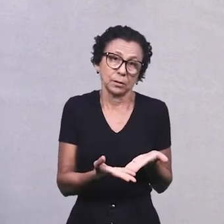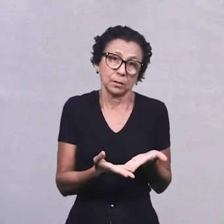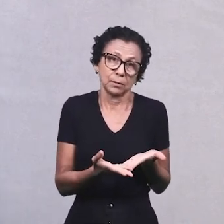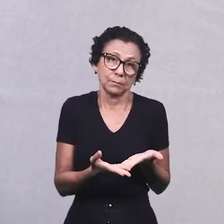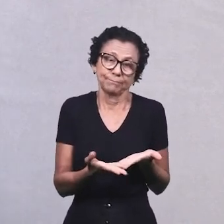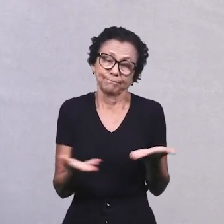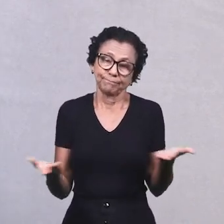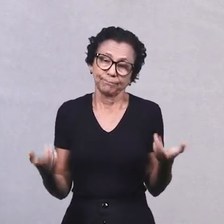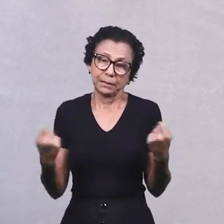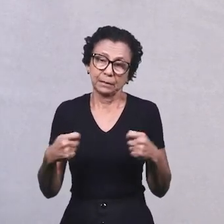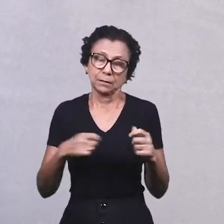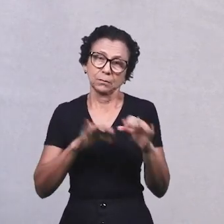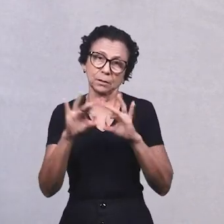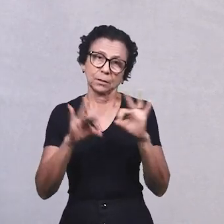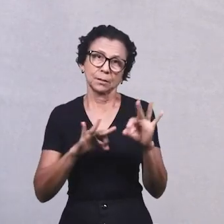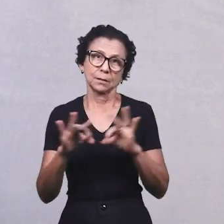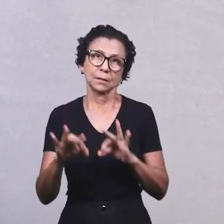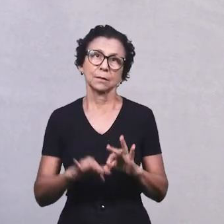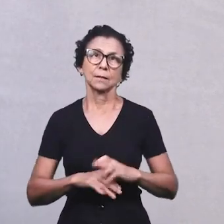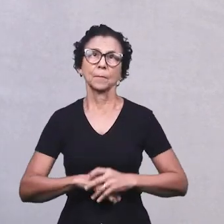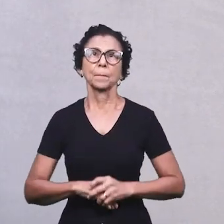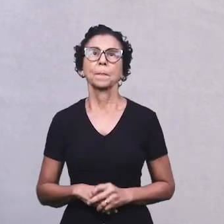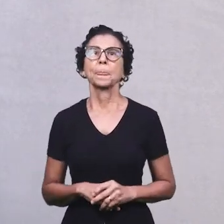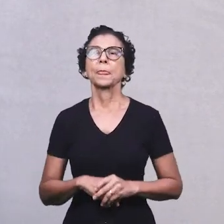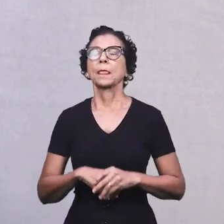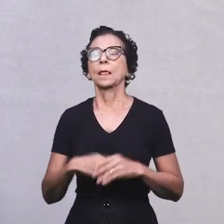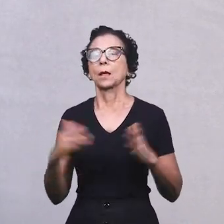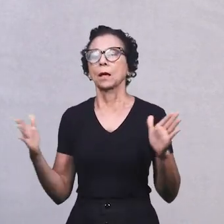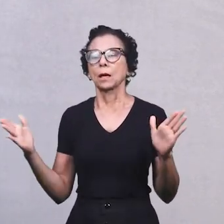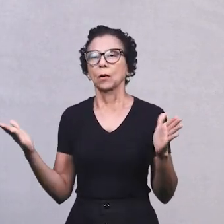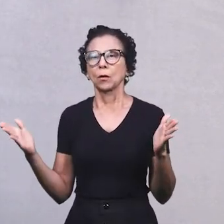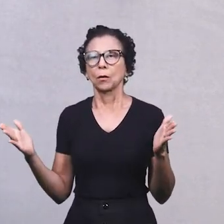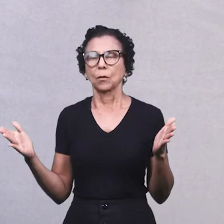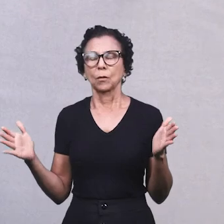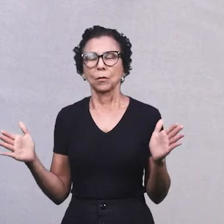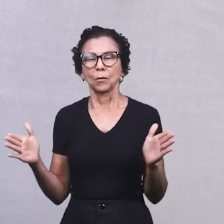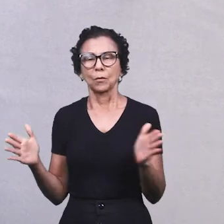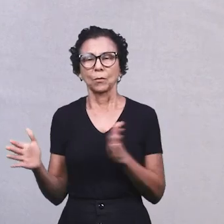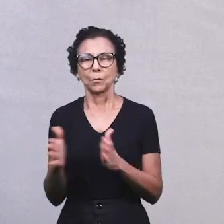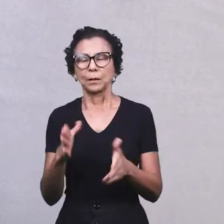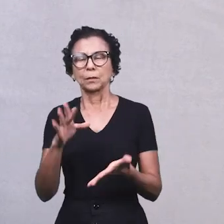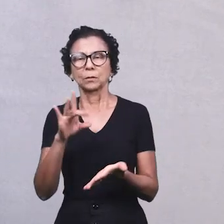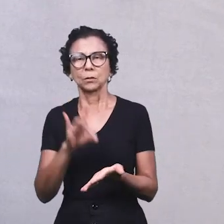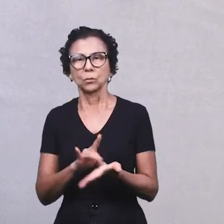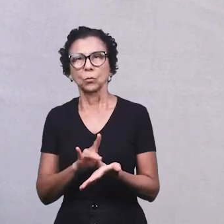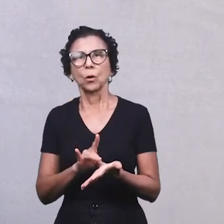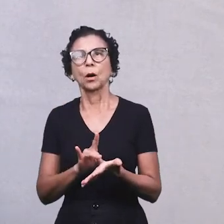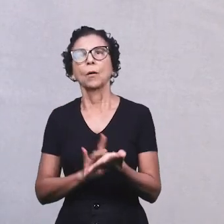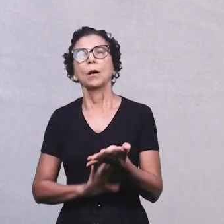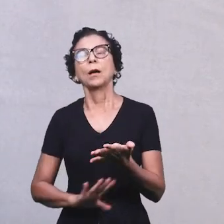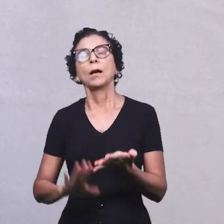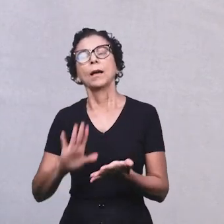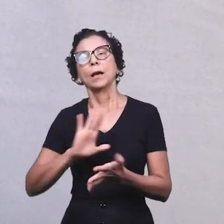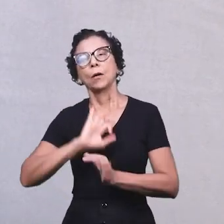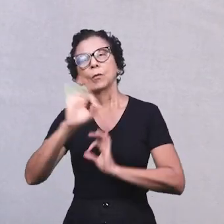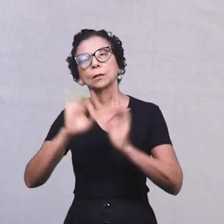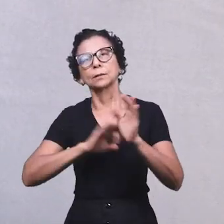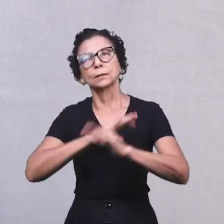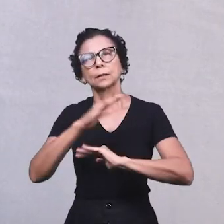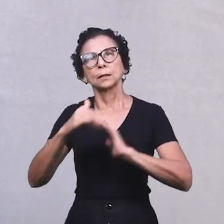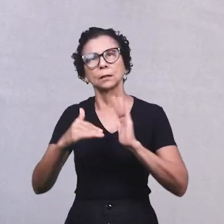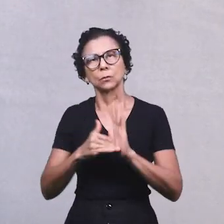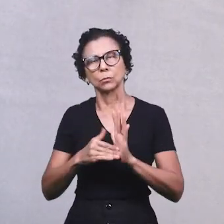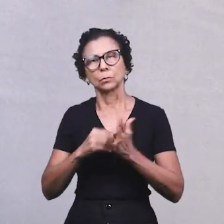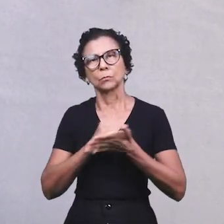uma organização. Então, está nessa fase, agora de colocar as coisas em ordem, e aí justamente o Sebrae que dá